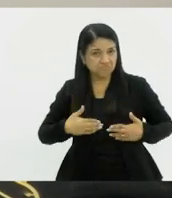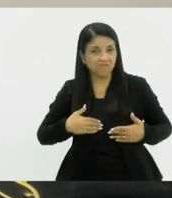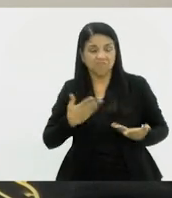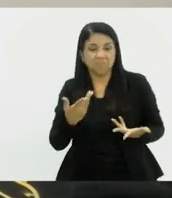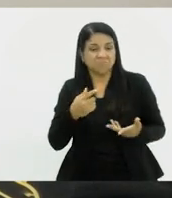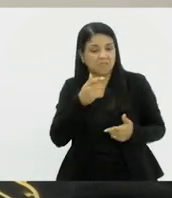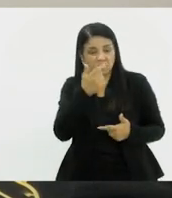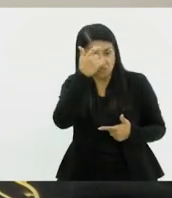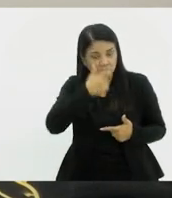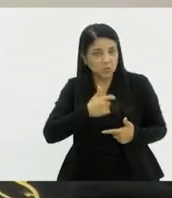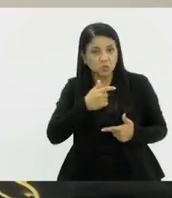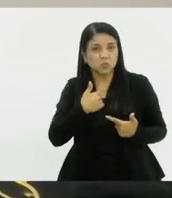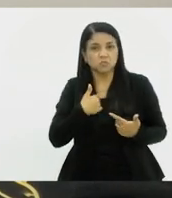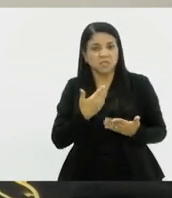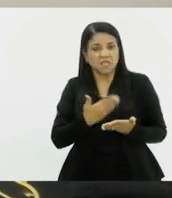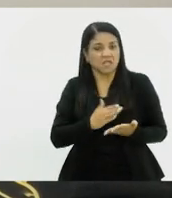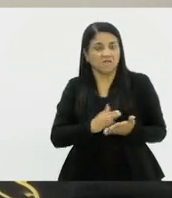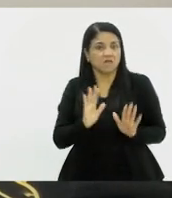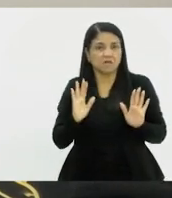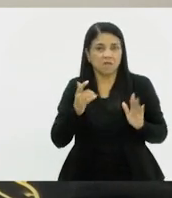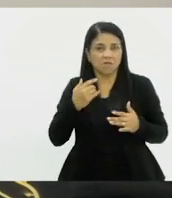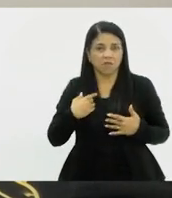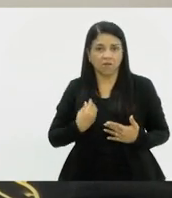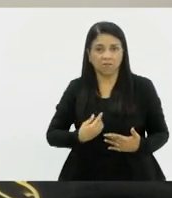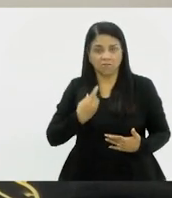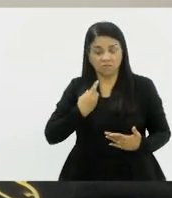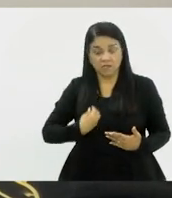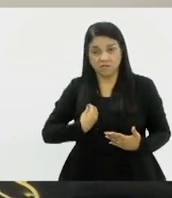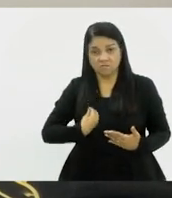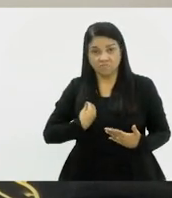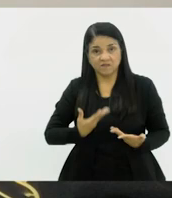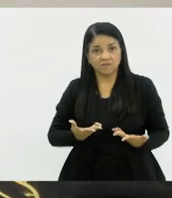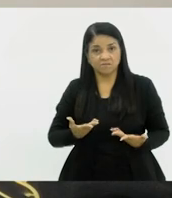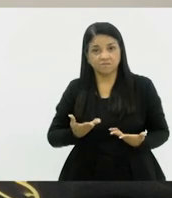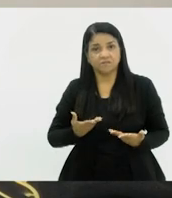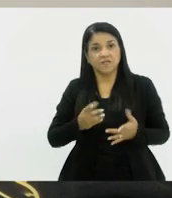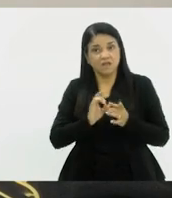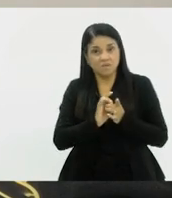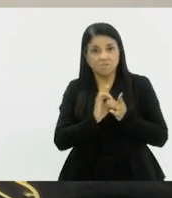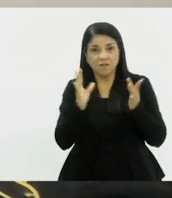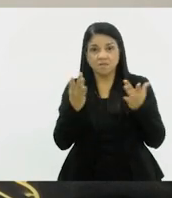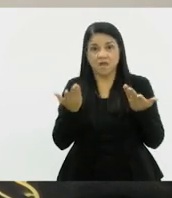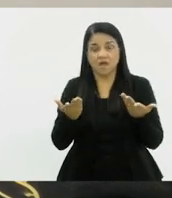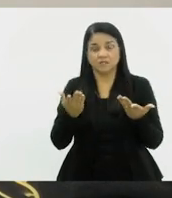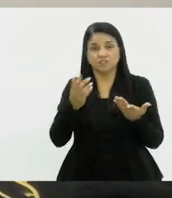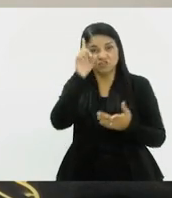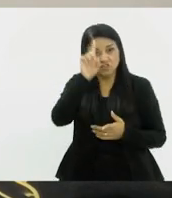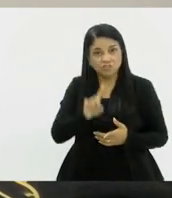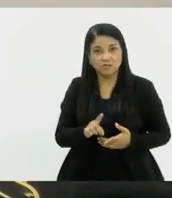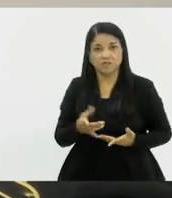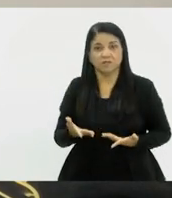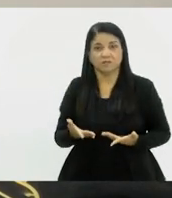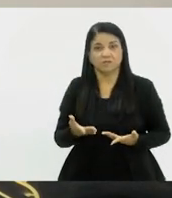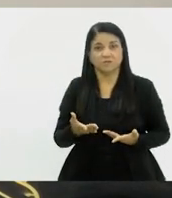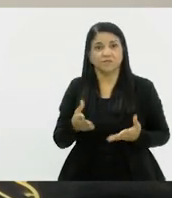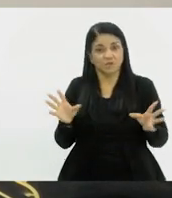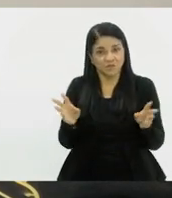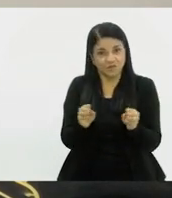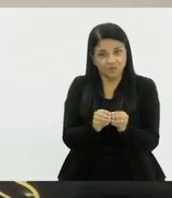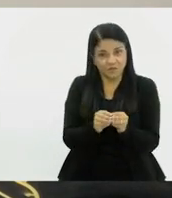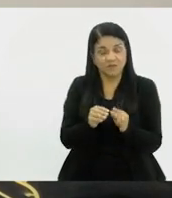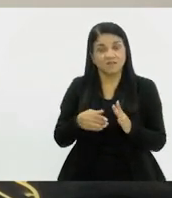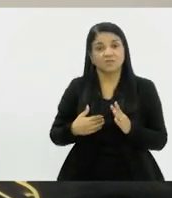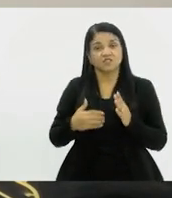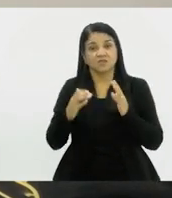com isso Ou seja é necessário também falar de direitos e liberdades individuais que são esquecidas quando o tema é droga e concluindo só queria dizer que a gente tá na